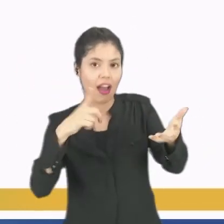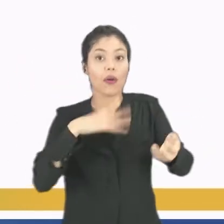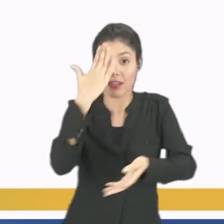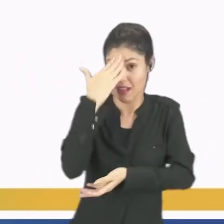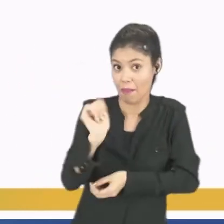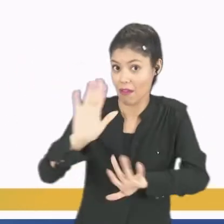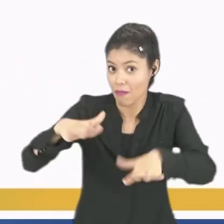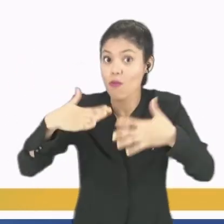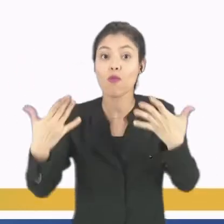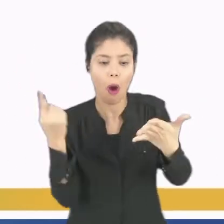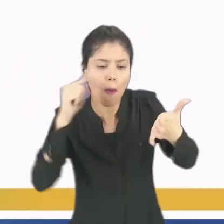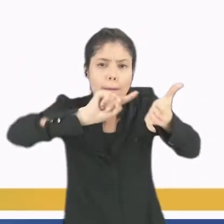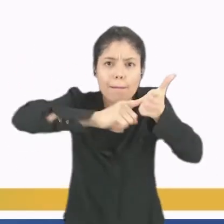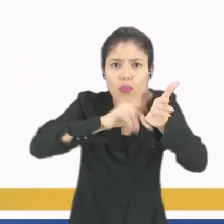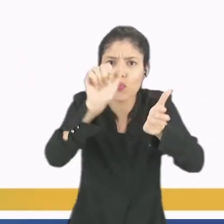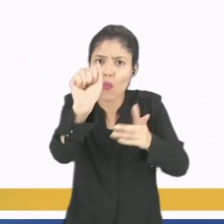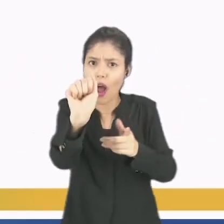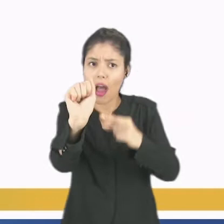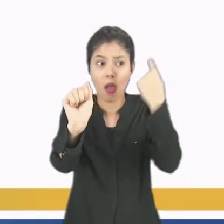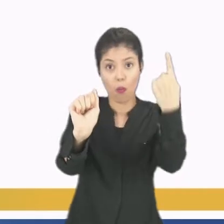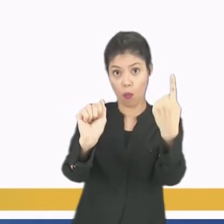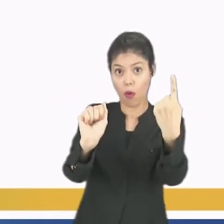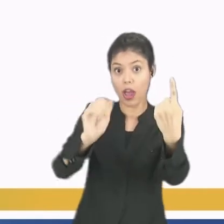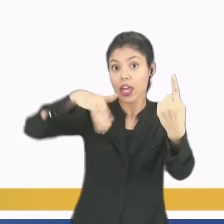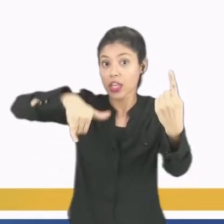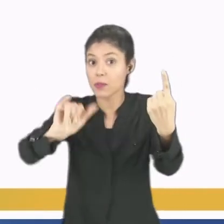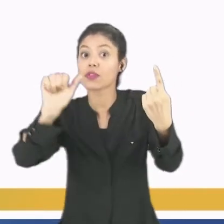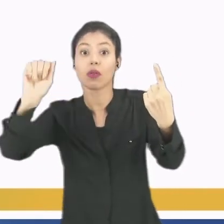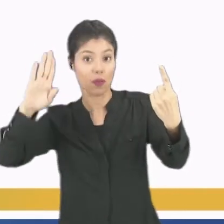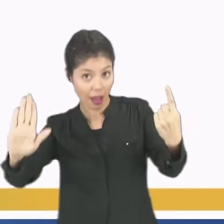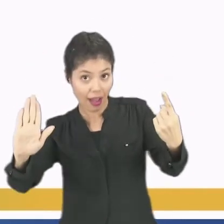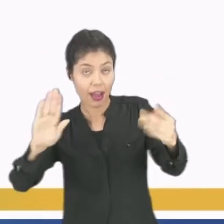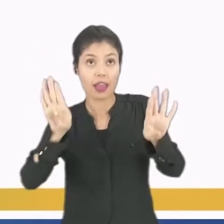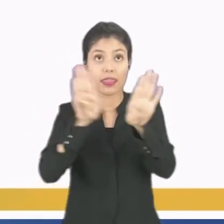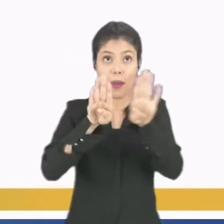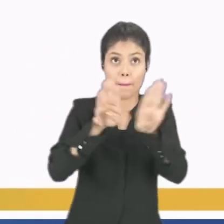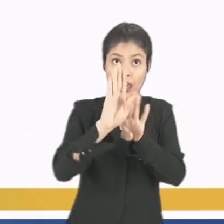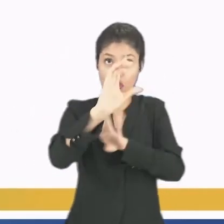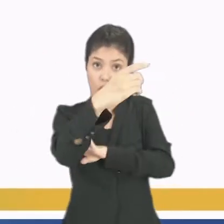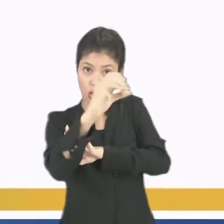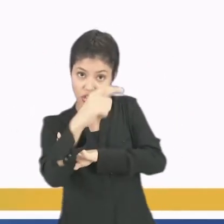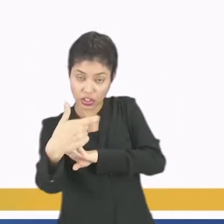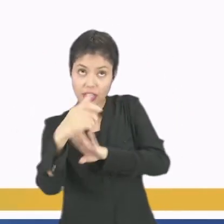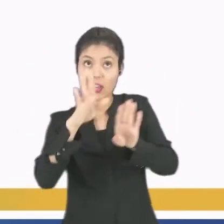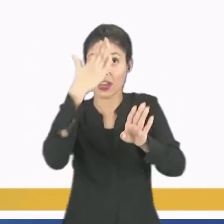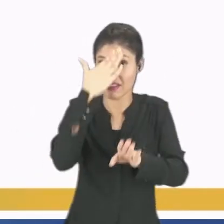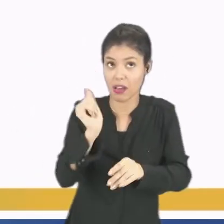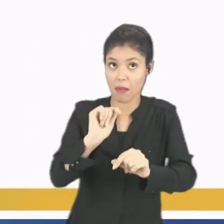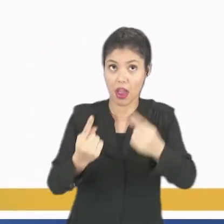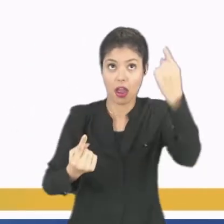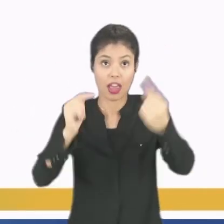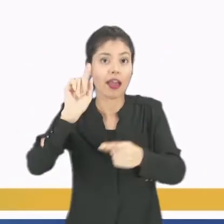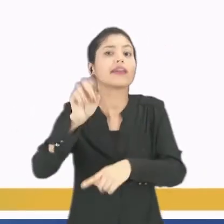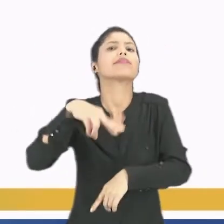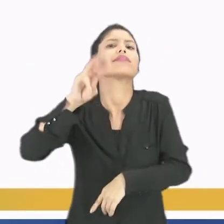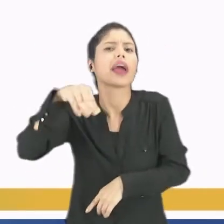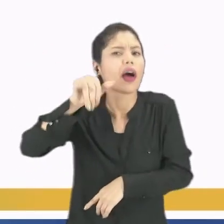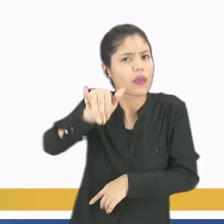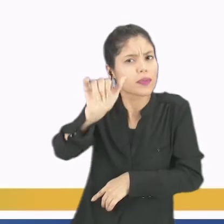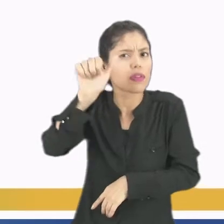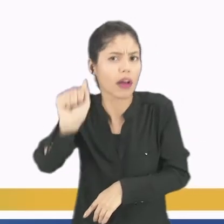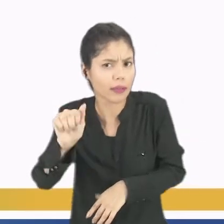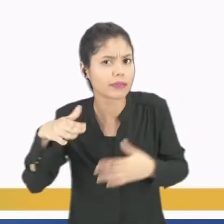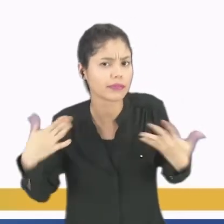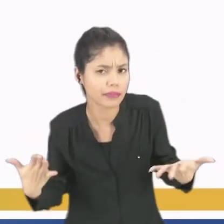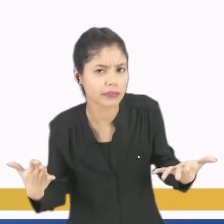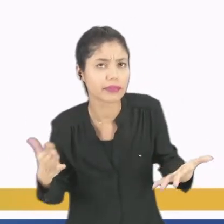saber que se o ponto A é 1 e YA, e ele pertence ao eixo OX, eu quero saber, então, quem é essa coordenada